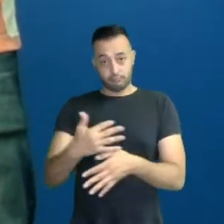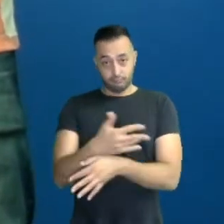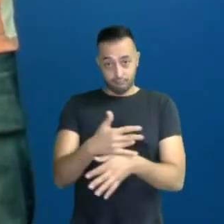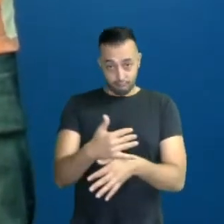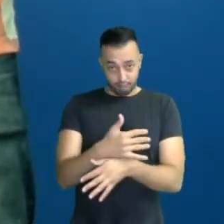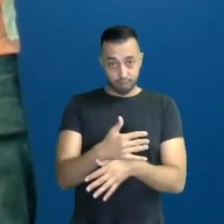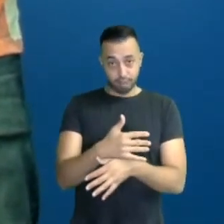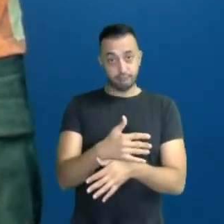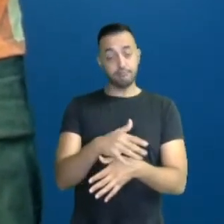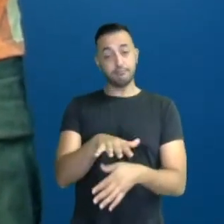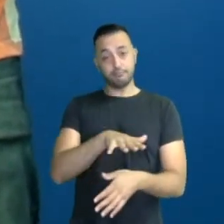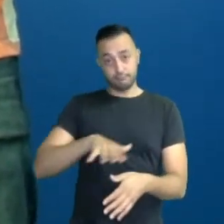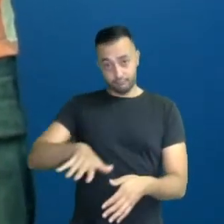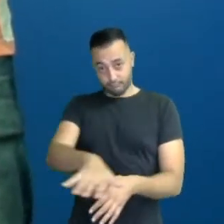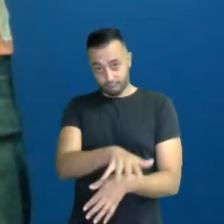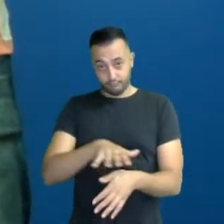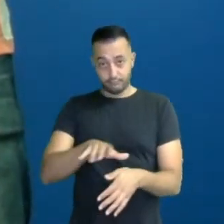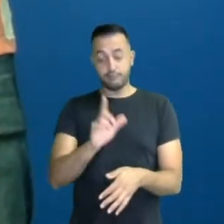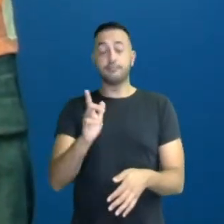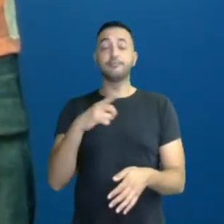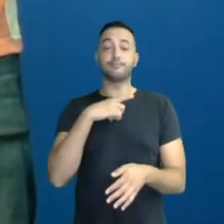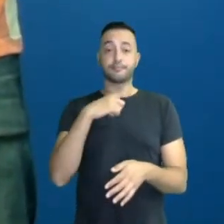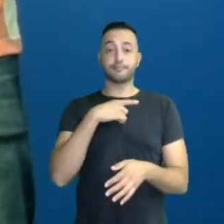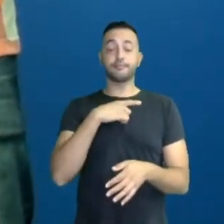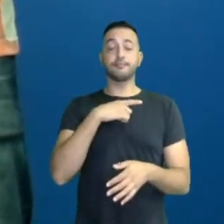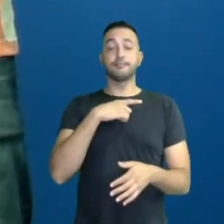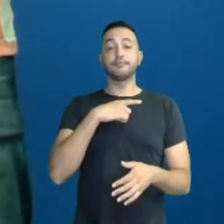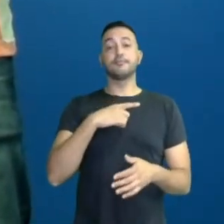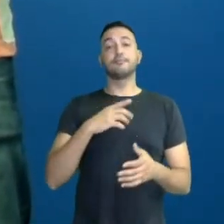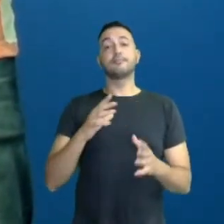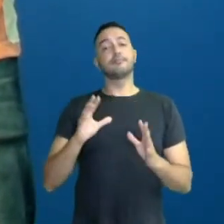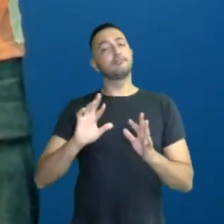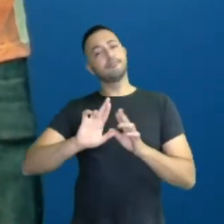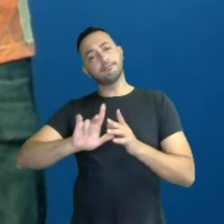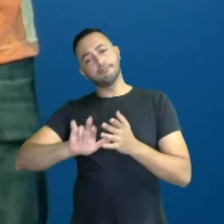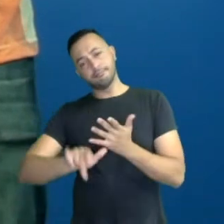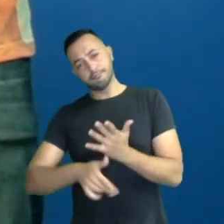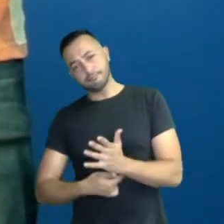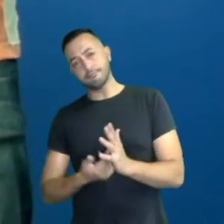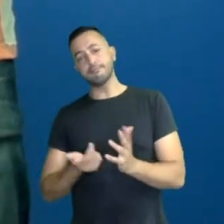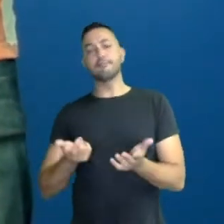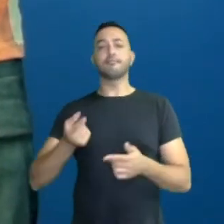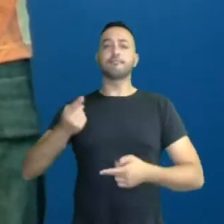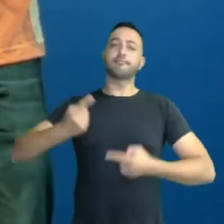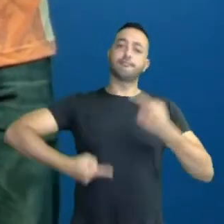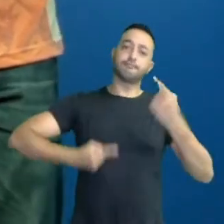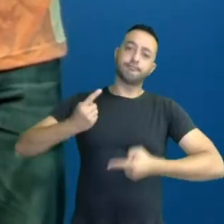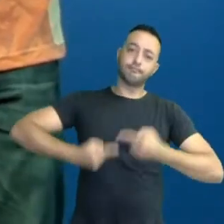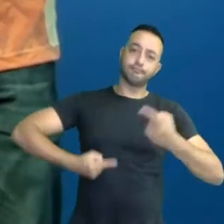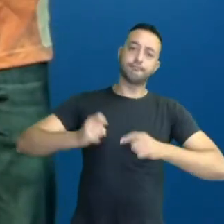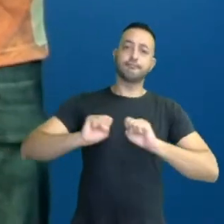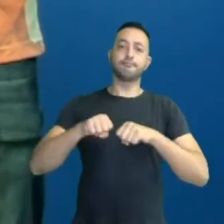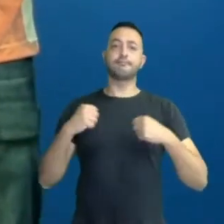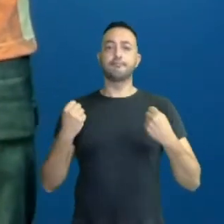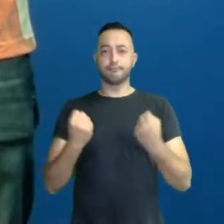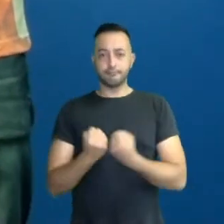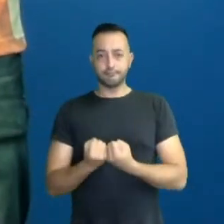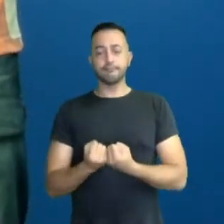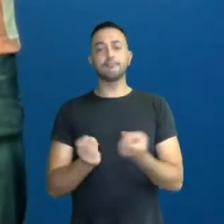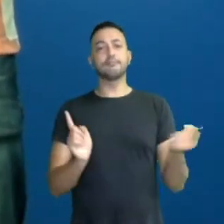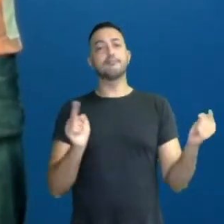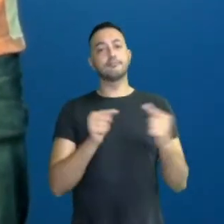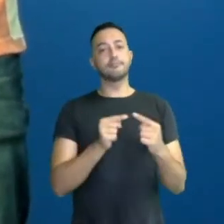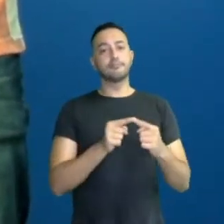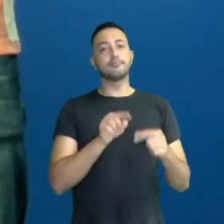que tem todo o seu conjunto de formação política e social, tal qual